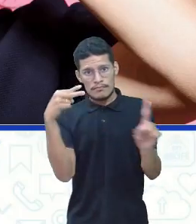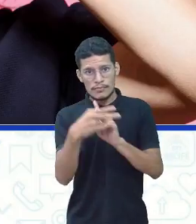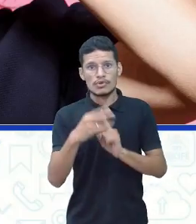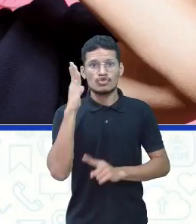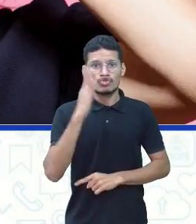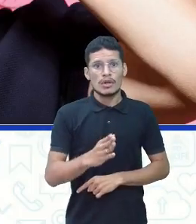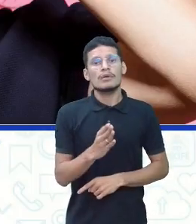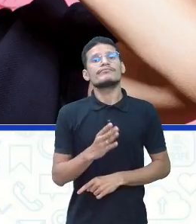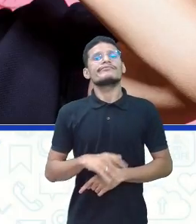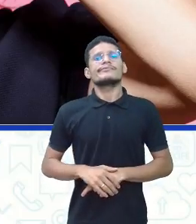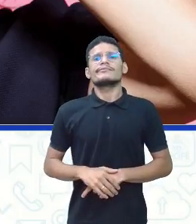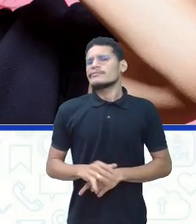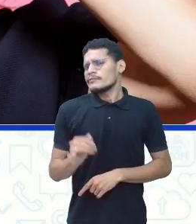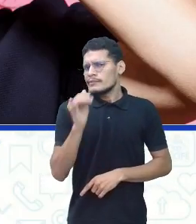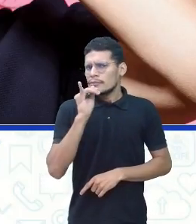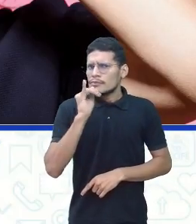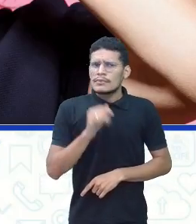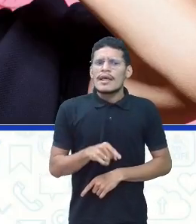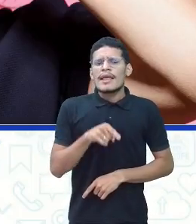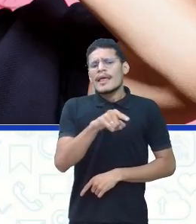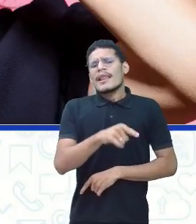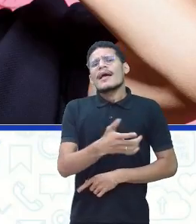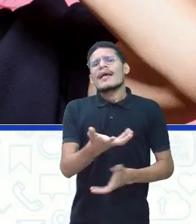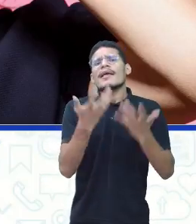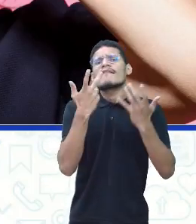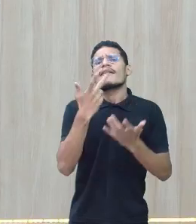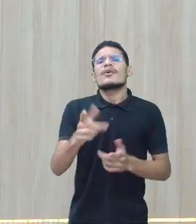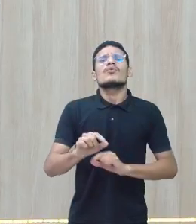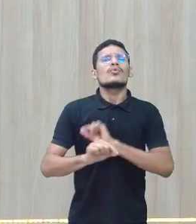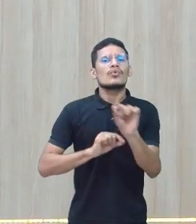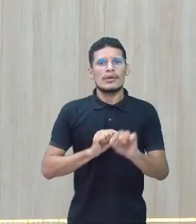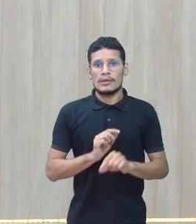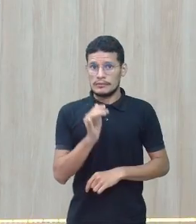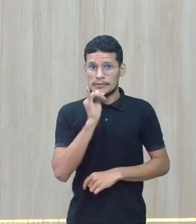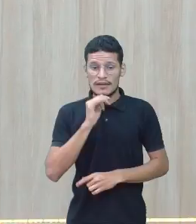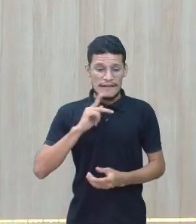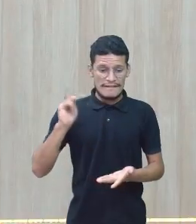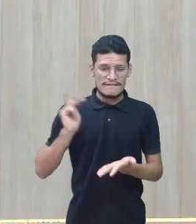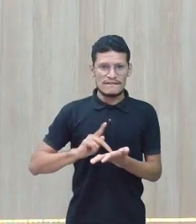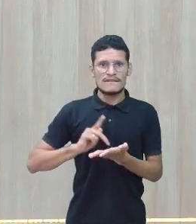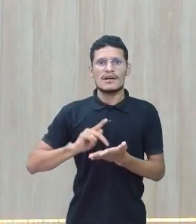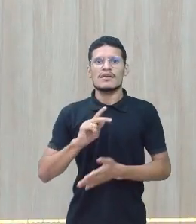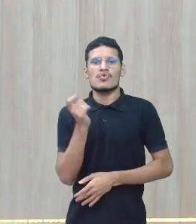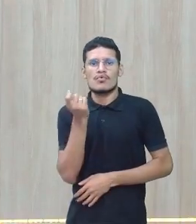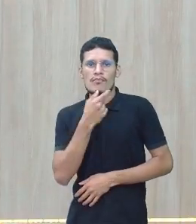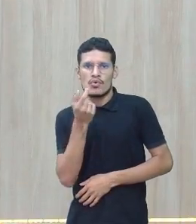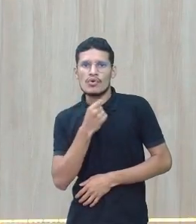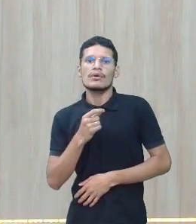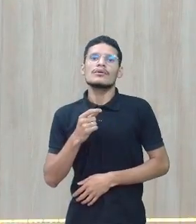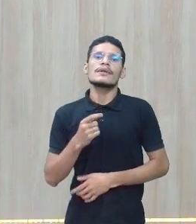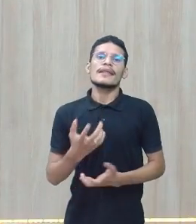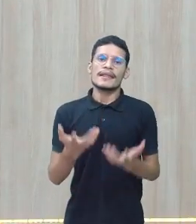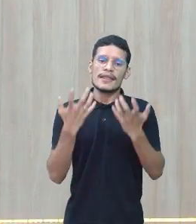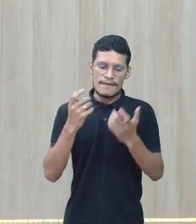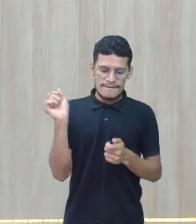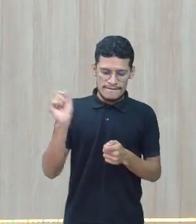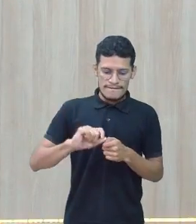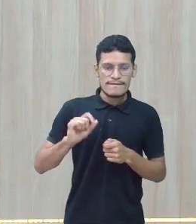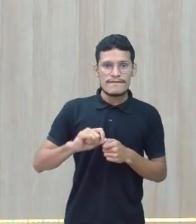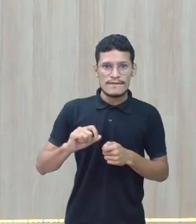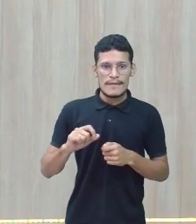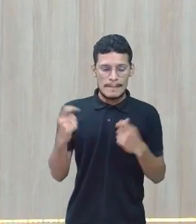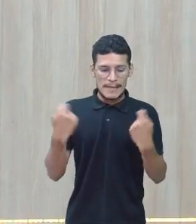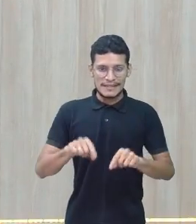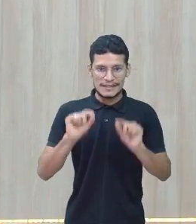peculiar. E o que é que a Maria Clara quer dizer com isso? É que, na verdade, o humor, para fazer humor, ele não necessariamente precisa